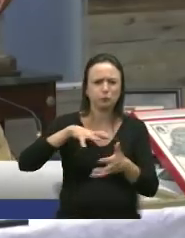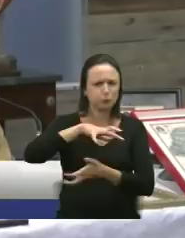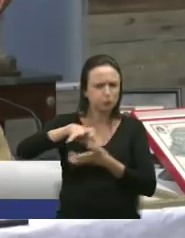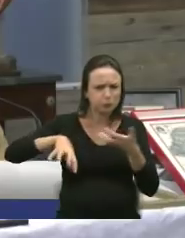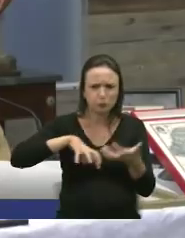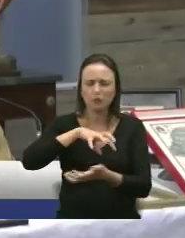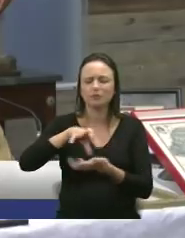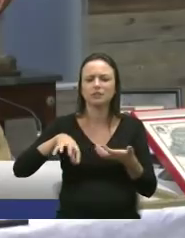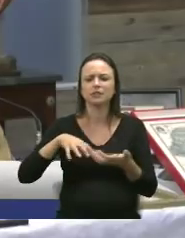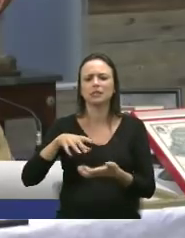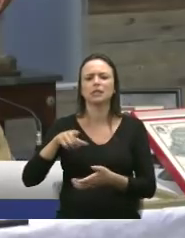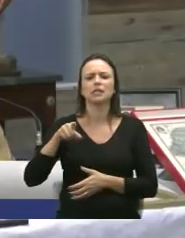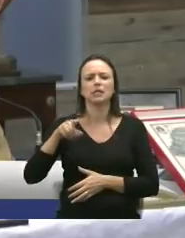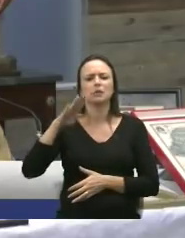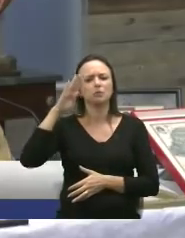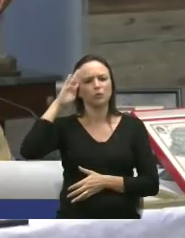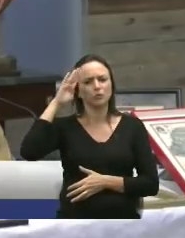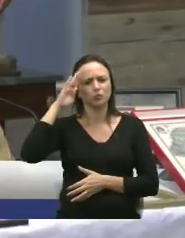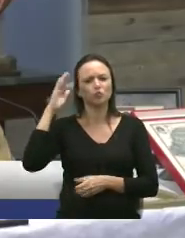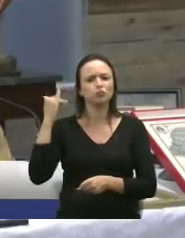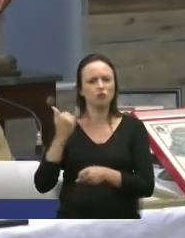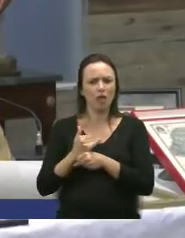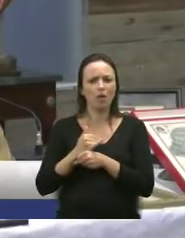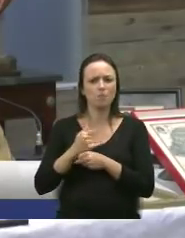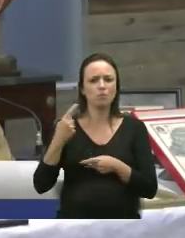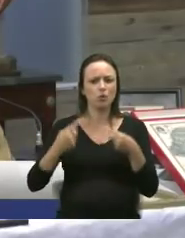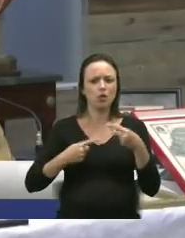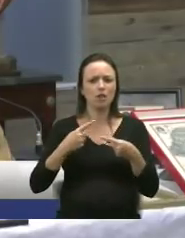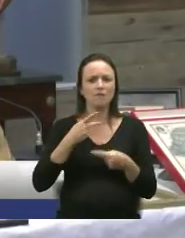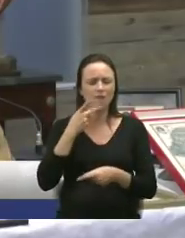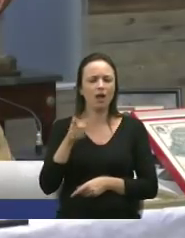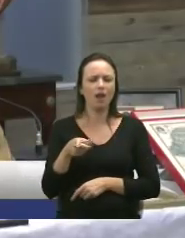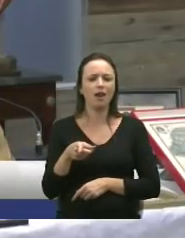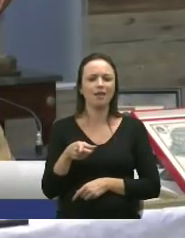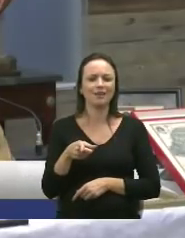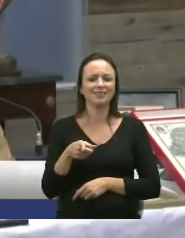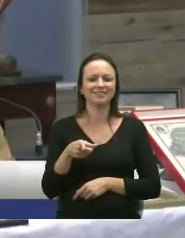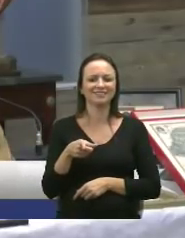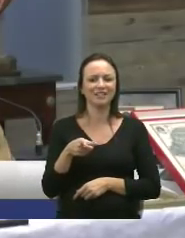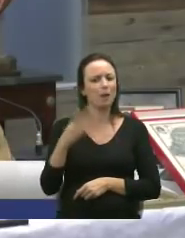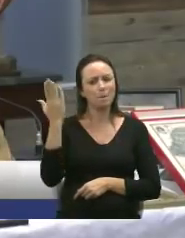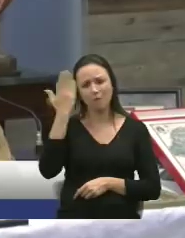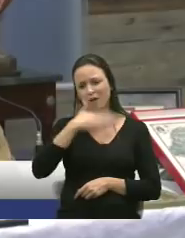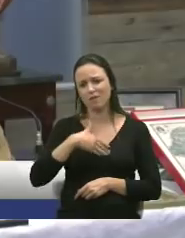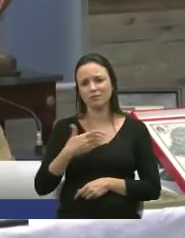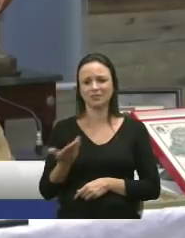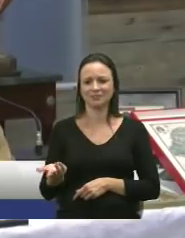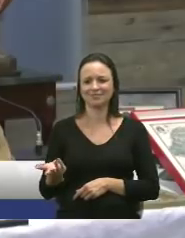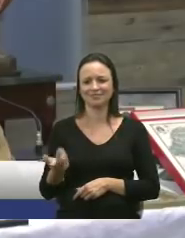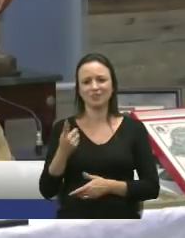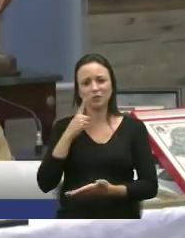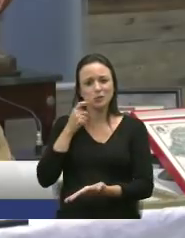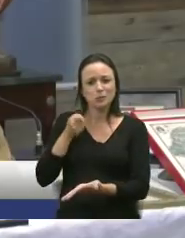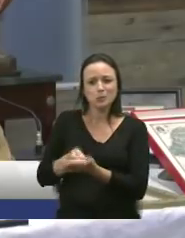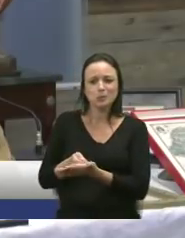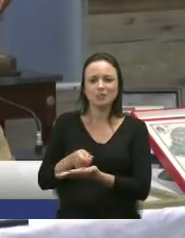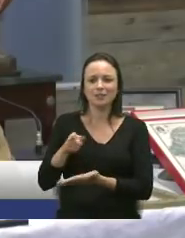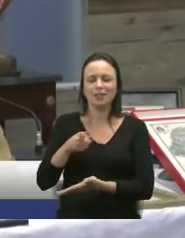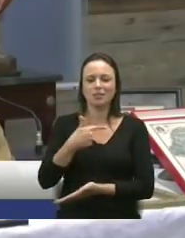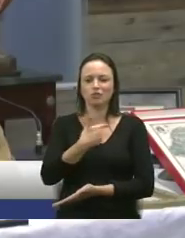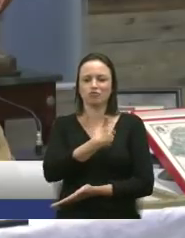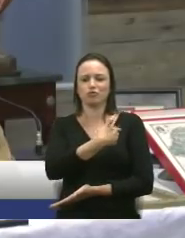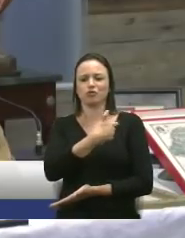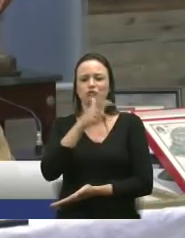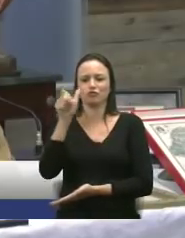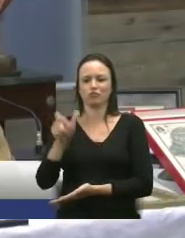alguns militares e alguns chefes políticos vão admitir isso. Vão admitir. Porque vai ficar provado a tendência ditatorial do Getúlio,